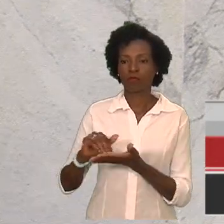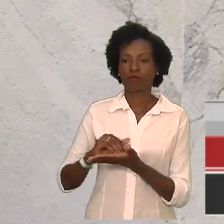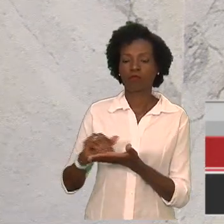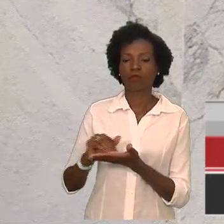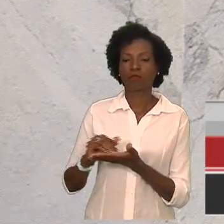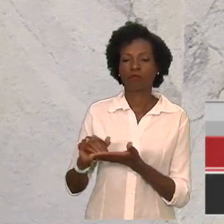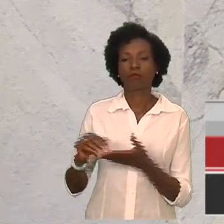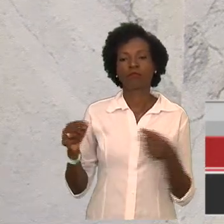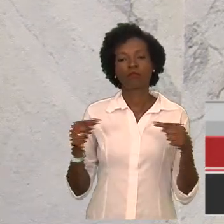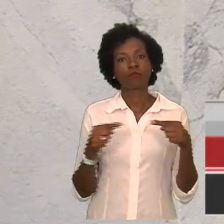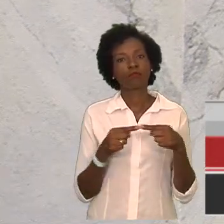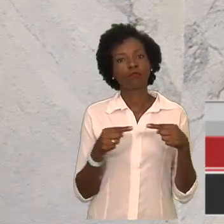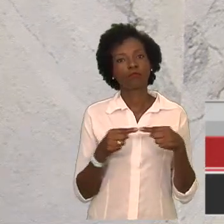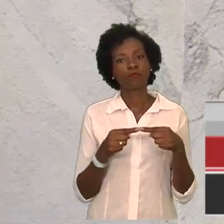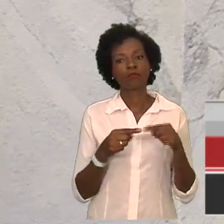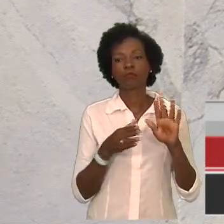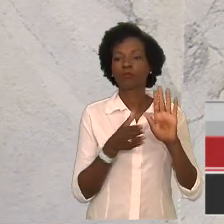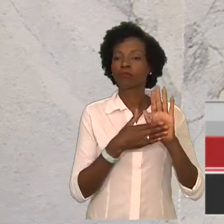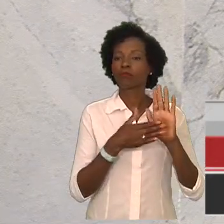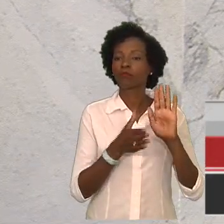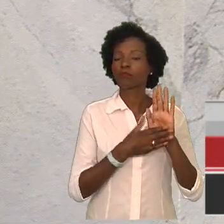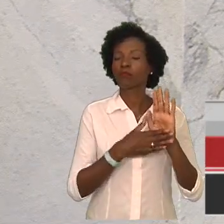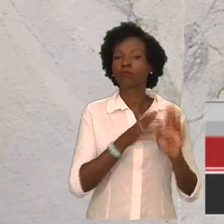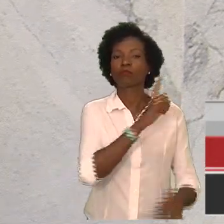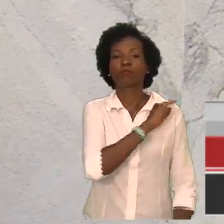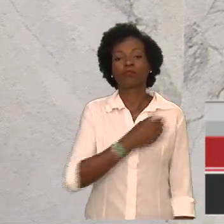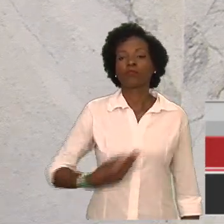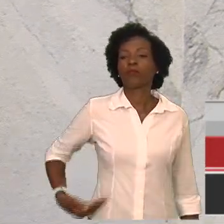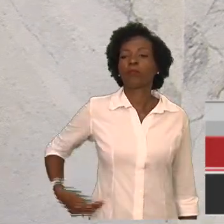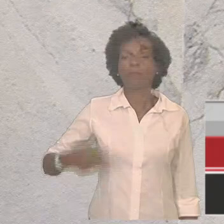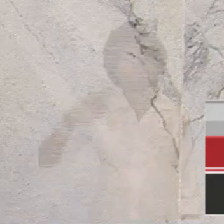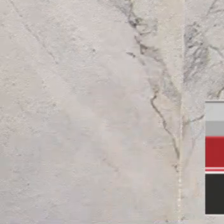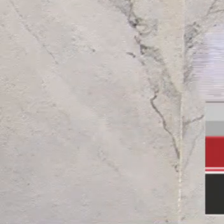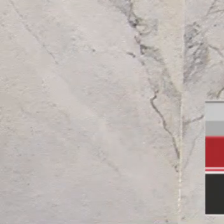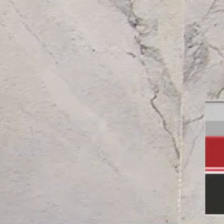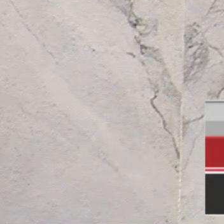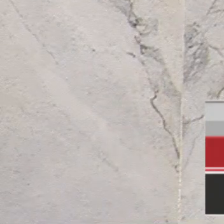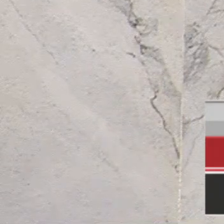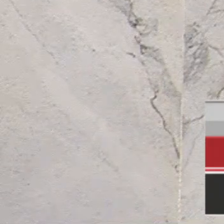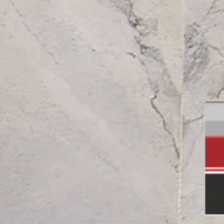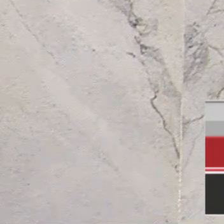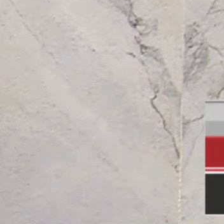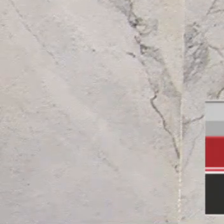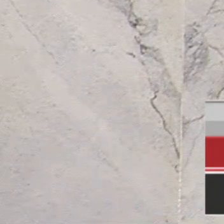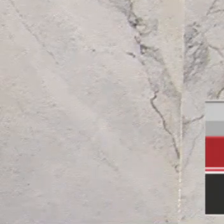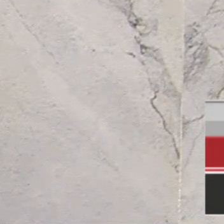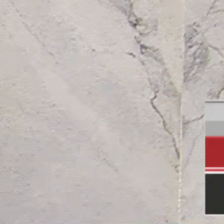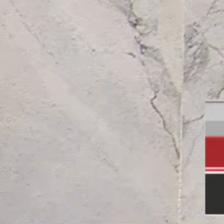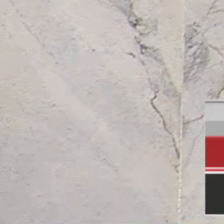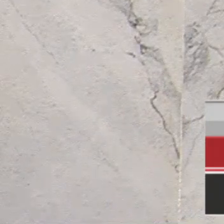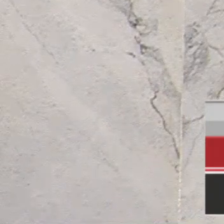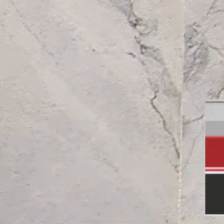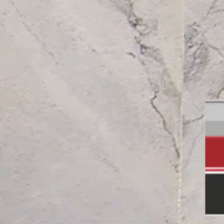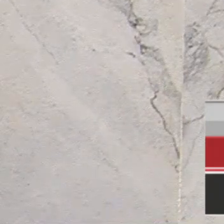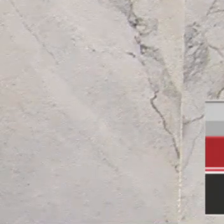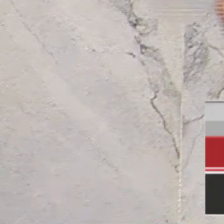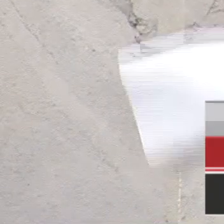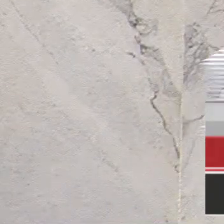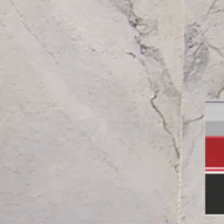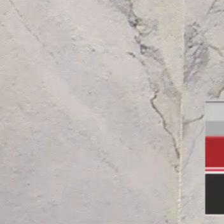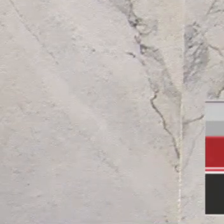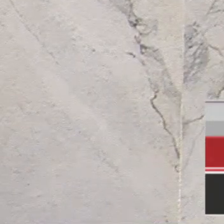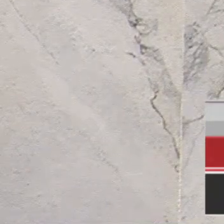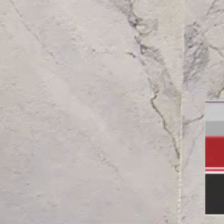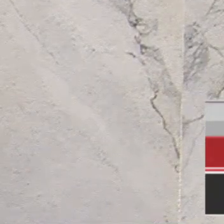à proposta do governador dória de privatizar os presídios que pra nós é uma